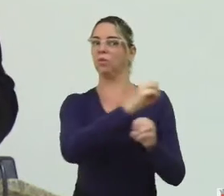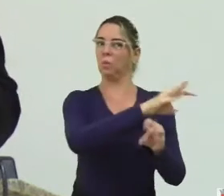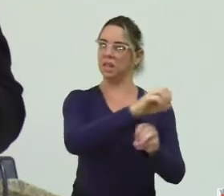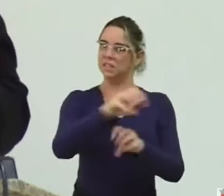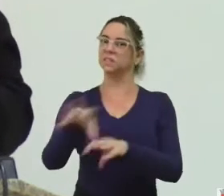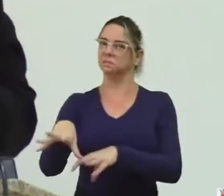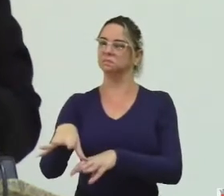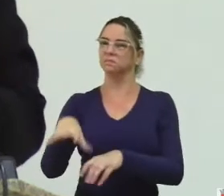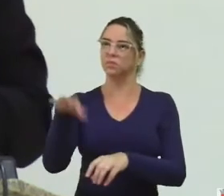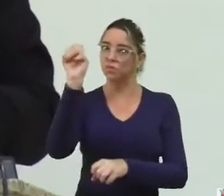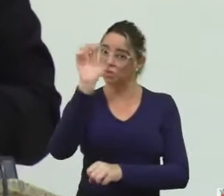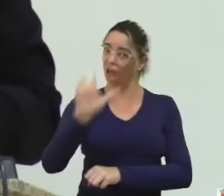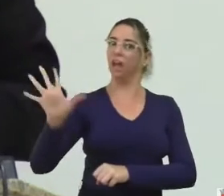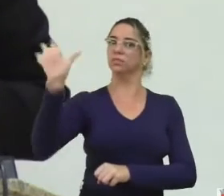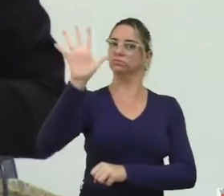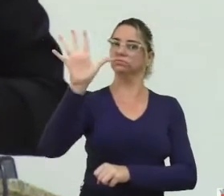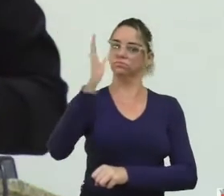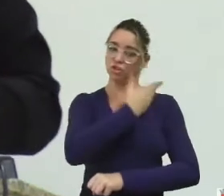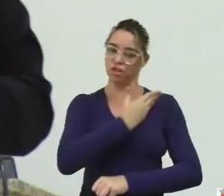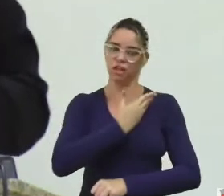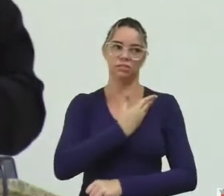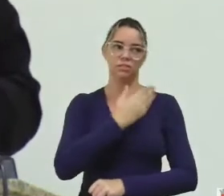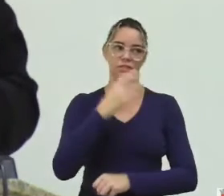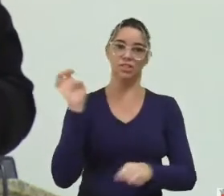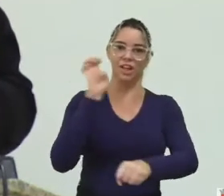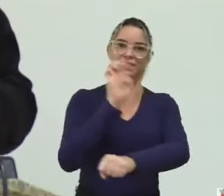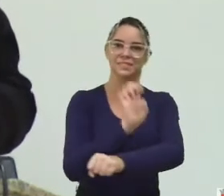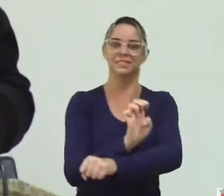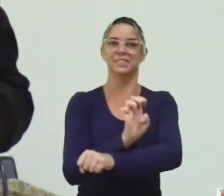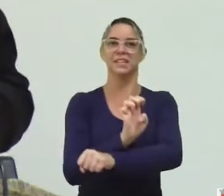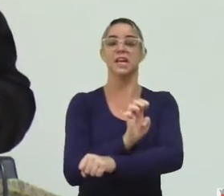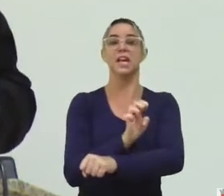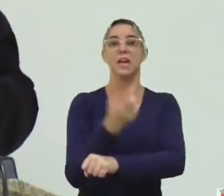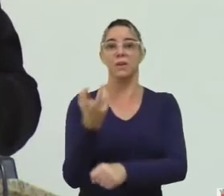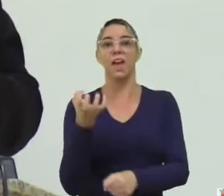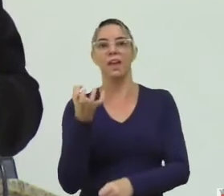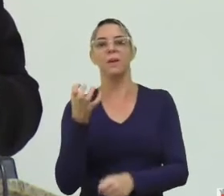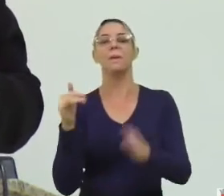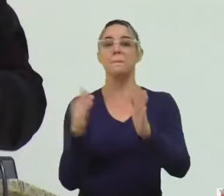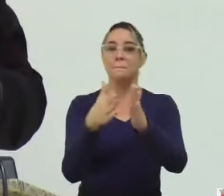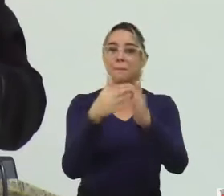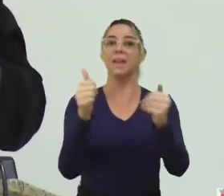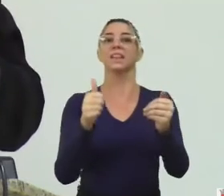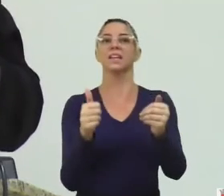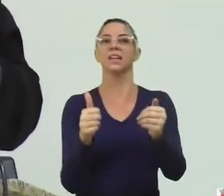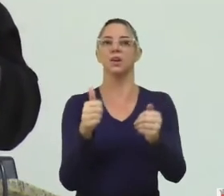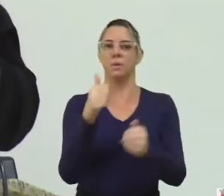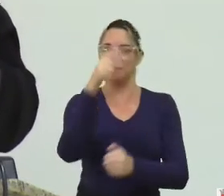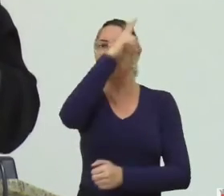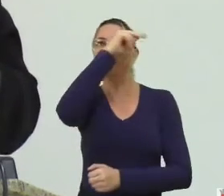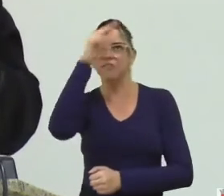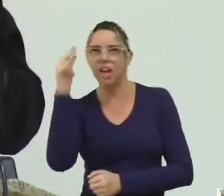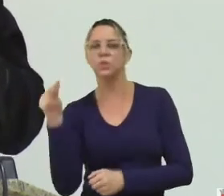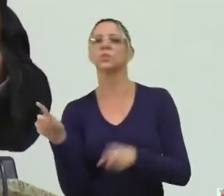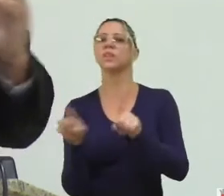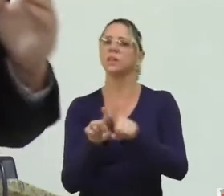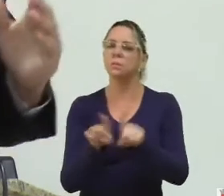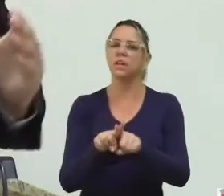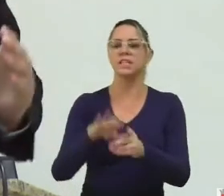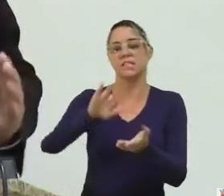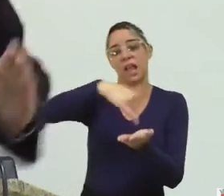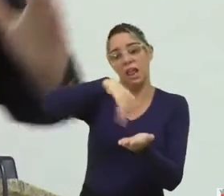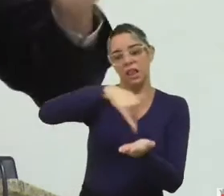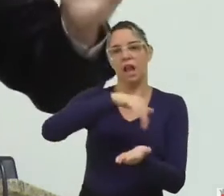uma das melhores do estado. Então, eu quero fazer esse apelo ao prefeito, à secretária da